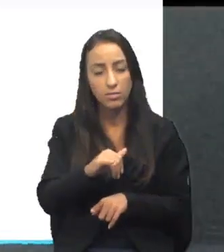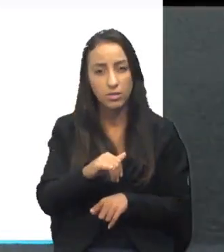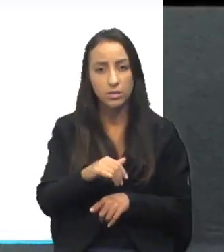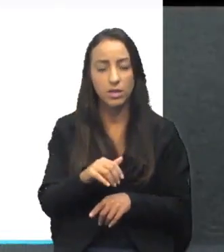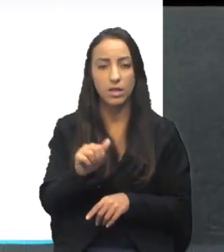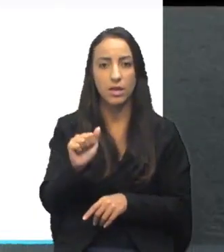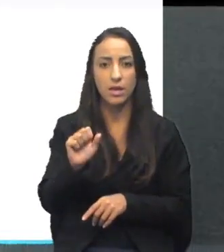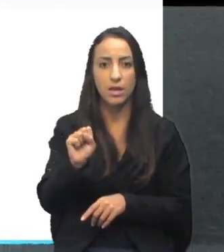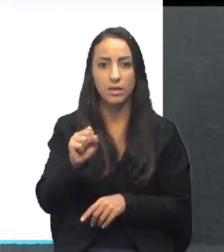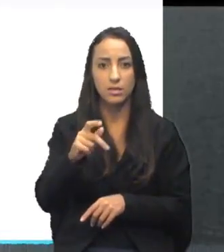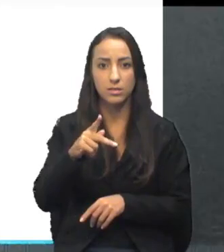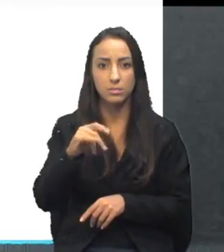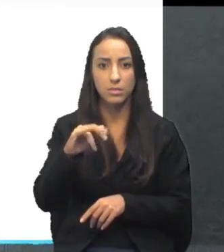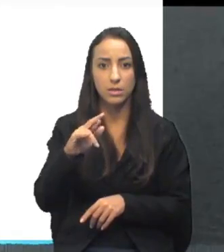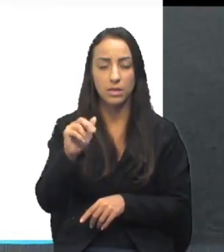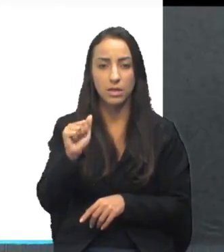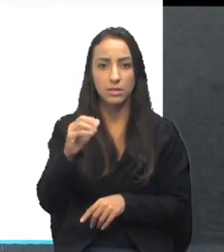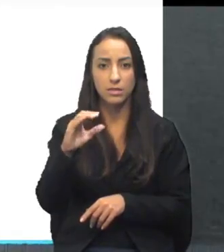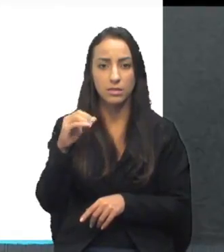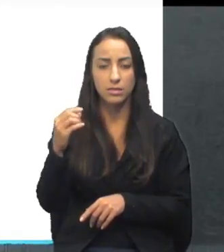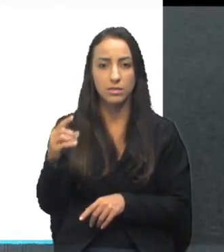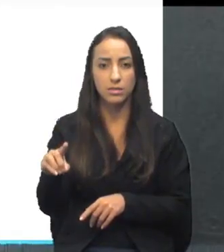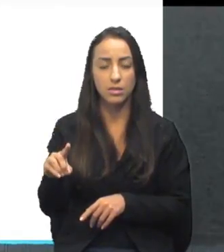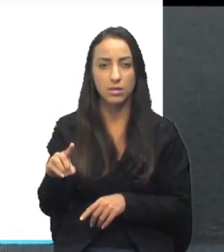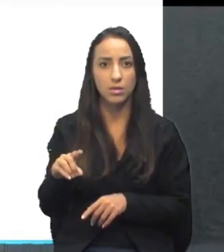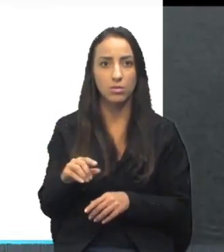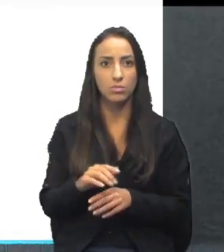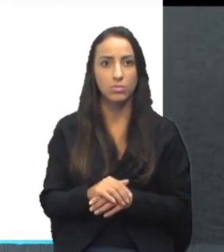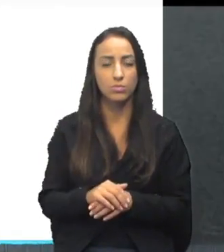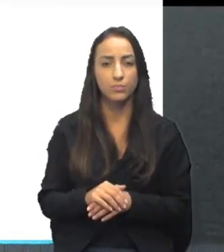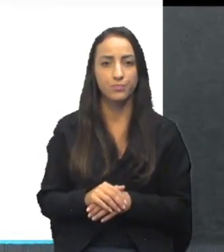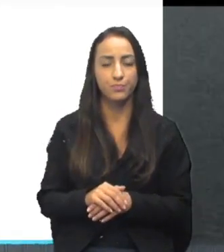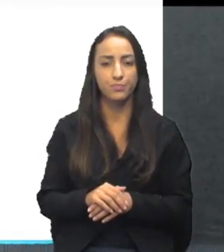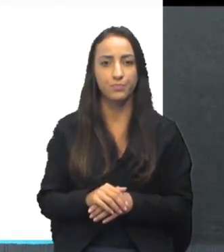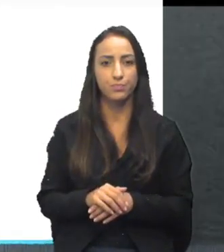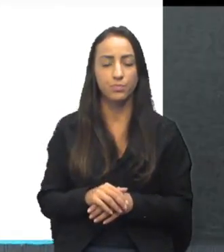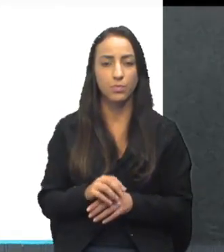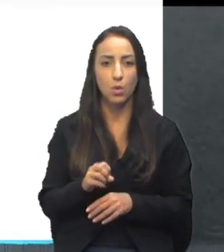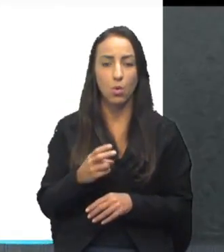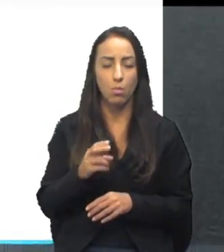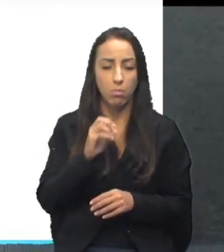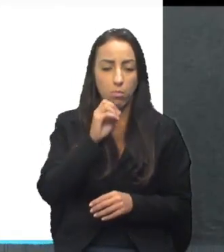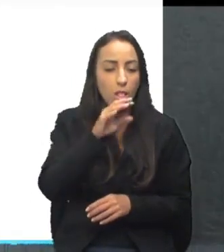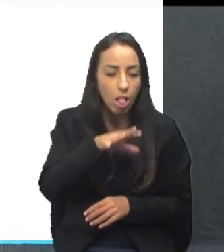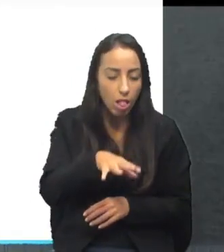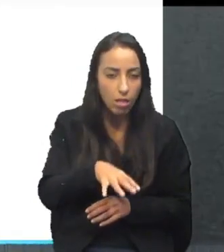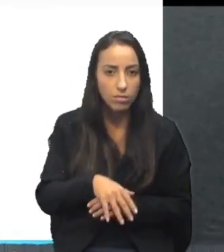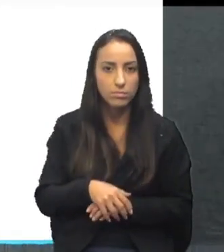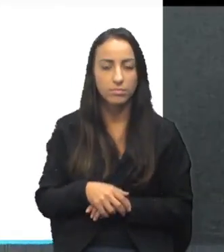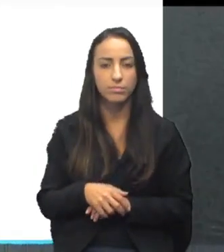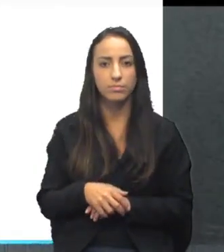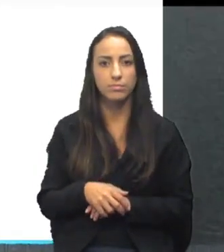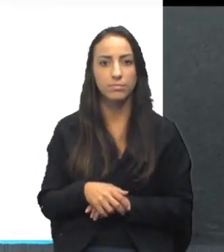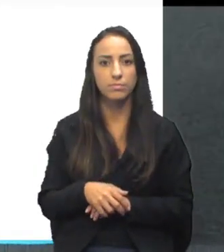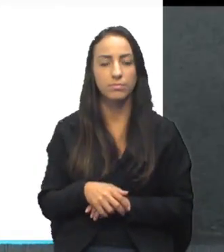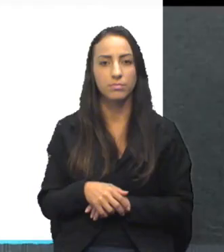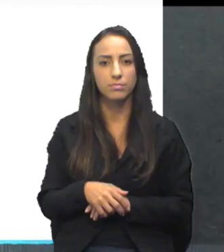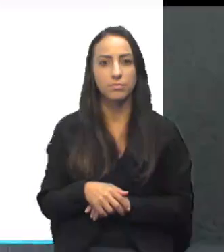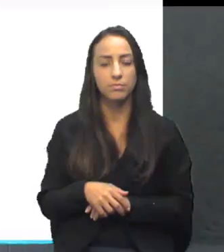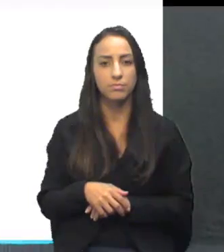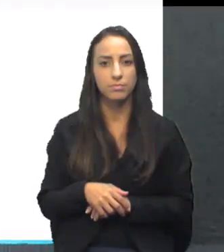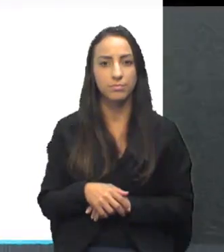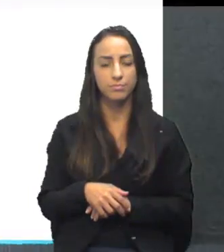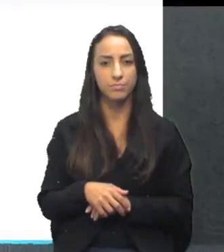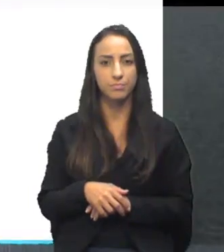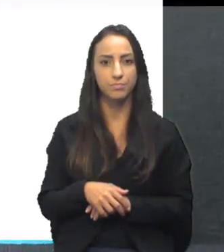pelas vias respiratórias, de secreções ou vômitos em pacientes com nível de